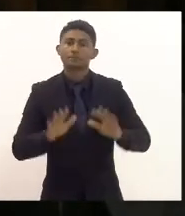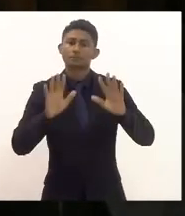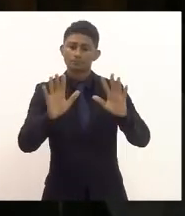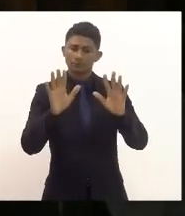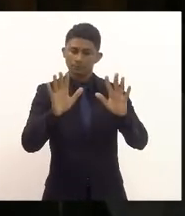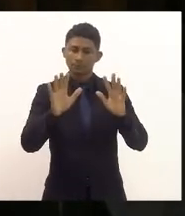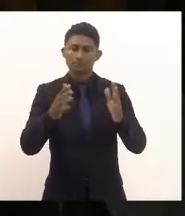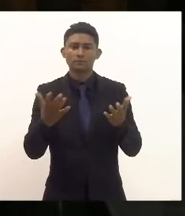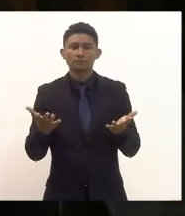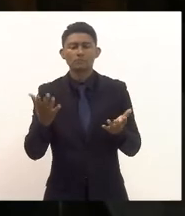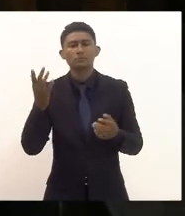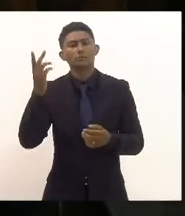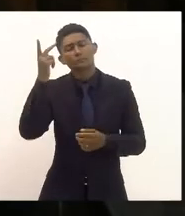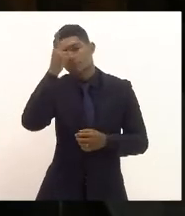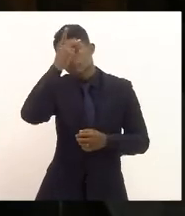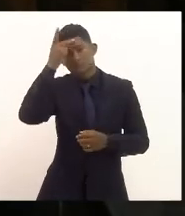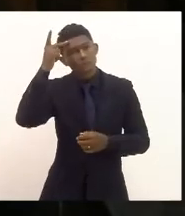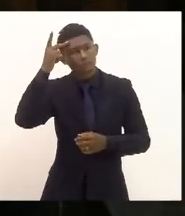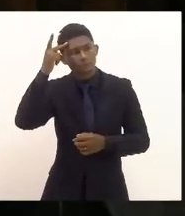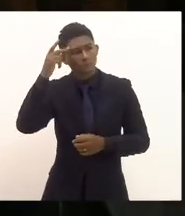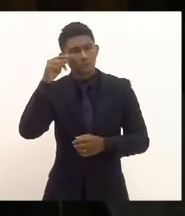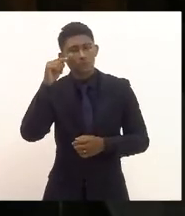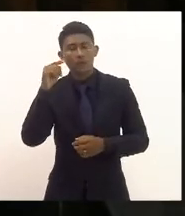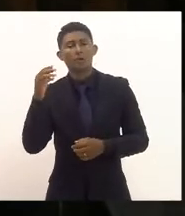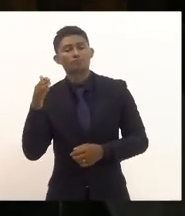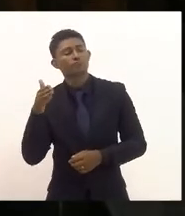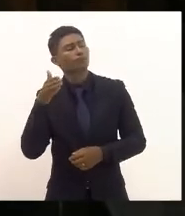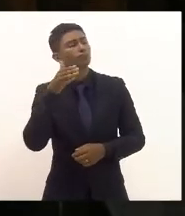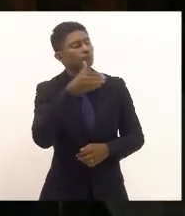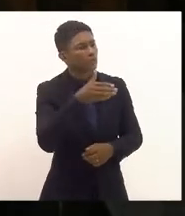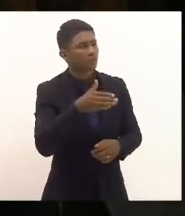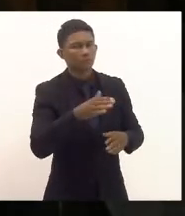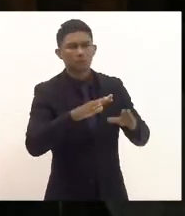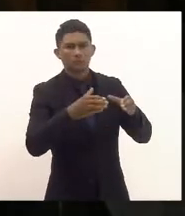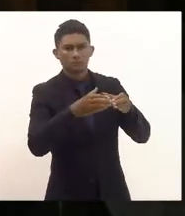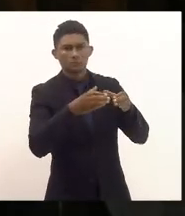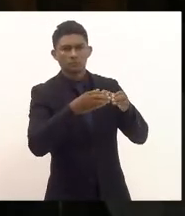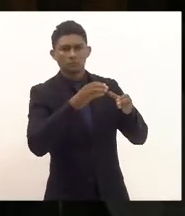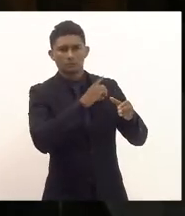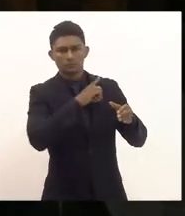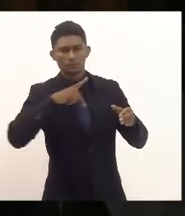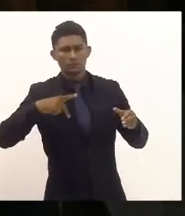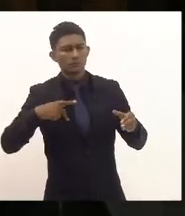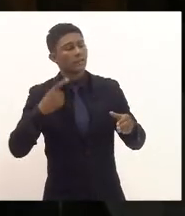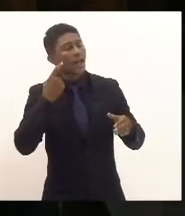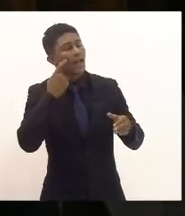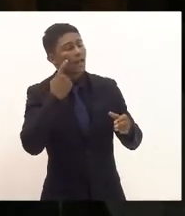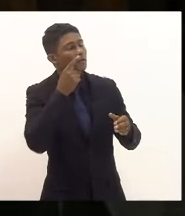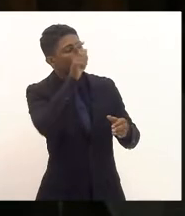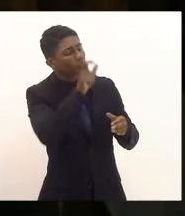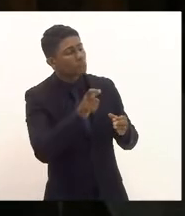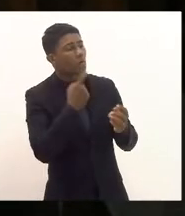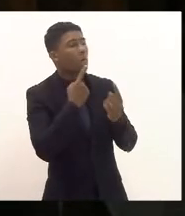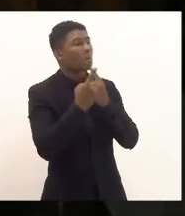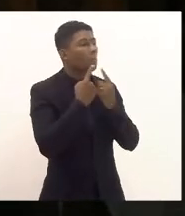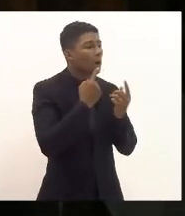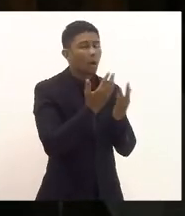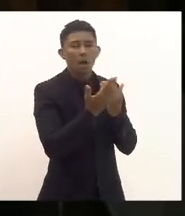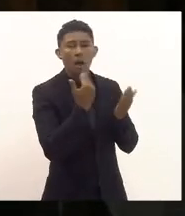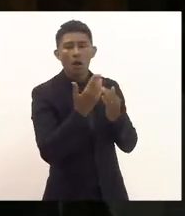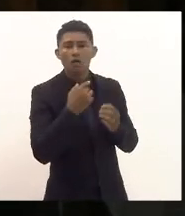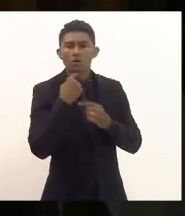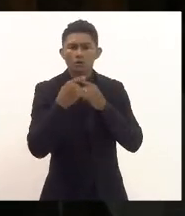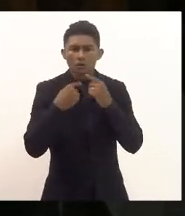tem cabimento uma pessoa aí no posto da Defensoria e não consegui sequer falar com defensor isso a inaceitável